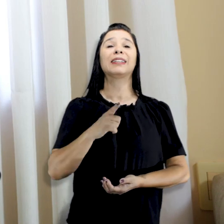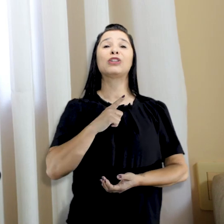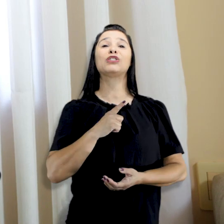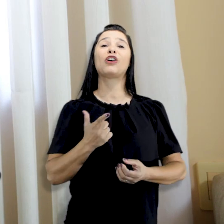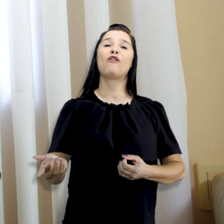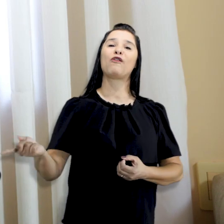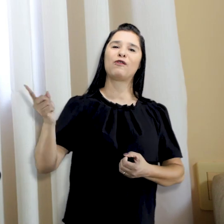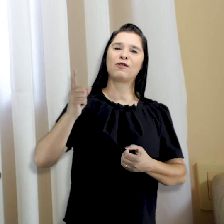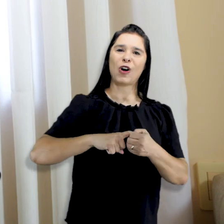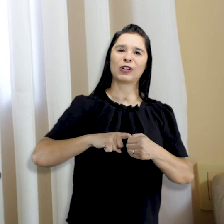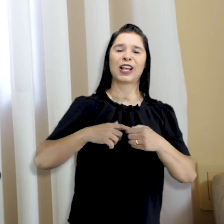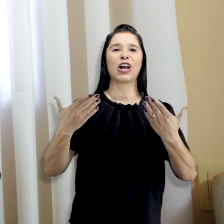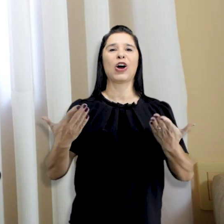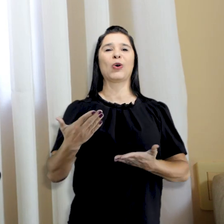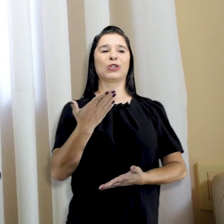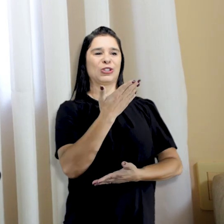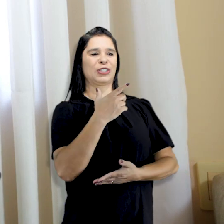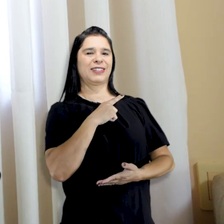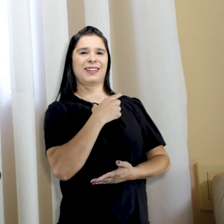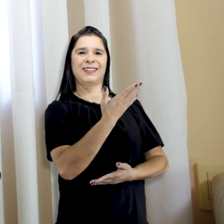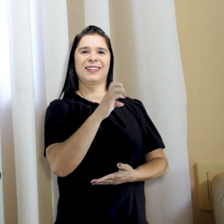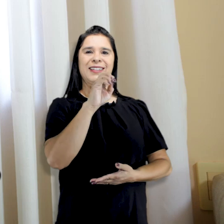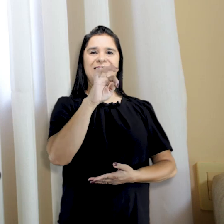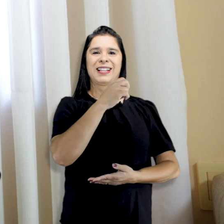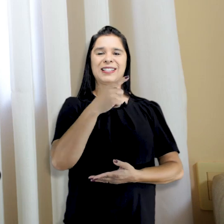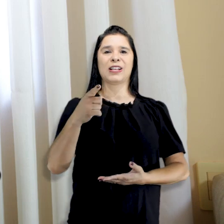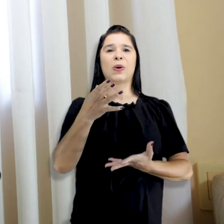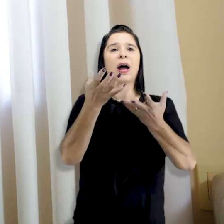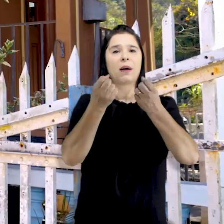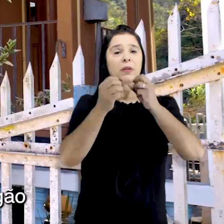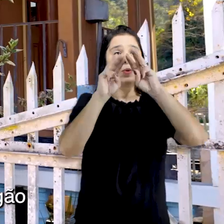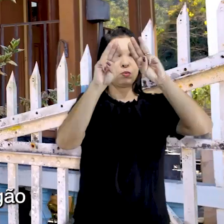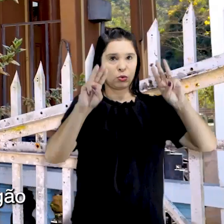aí a estação abrigando o museu histórico, né, da